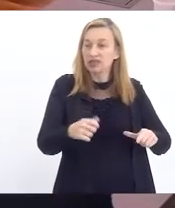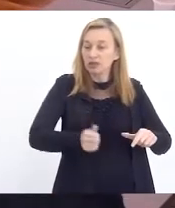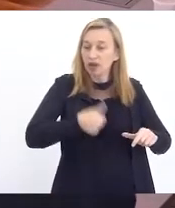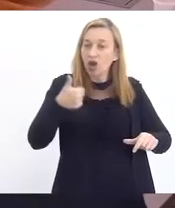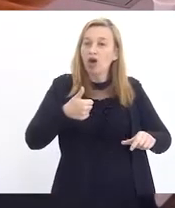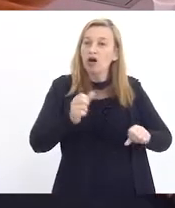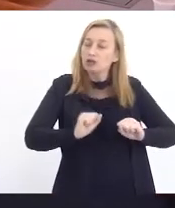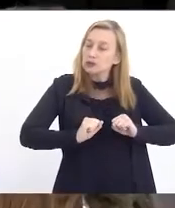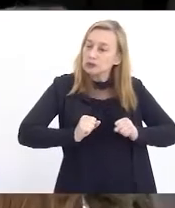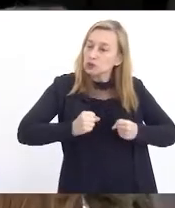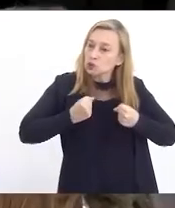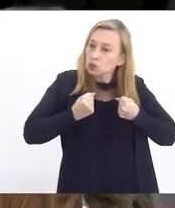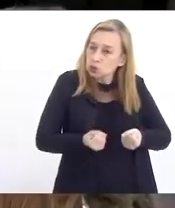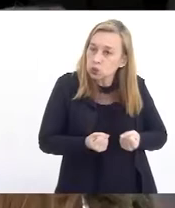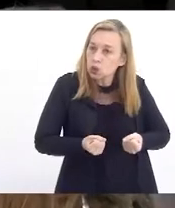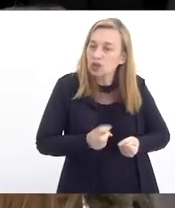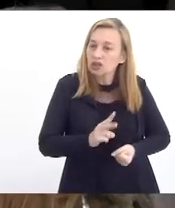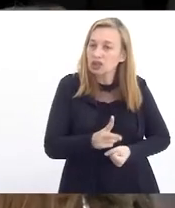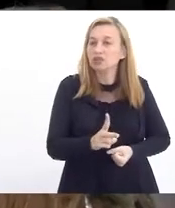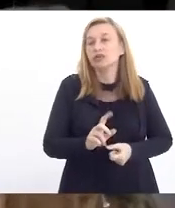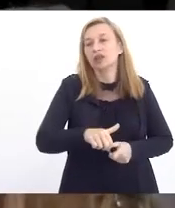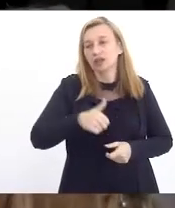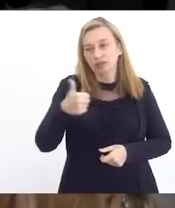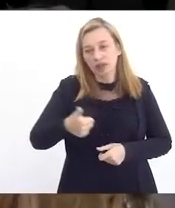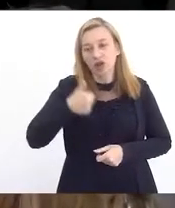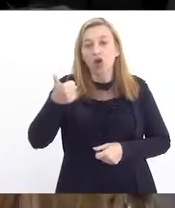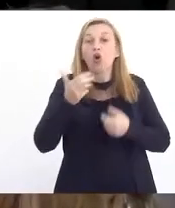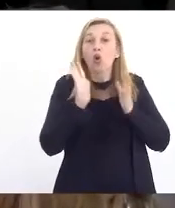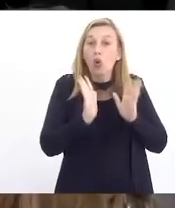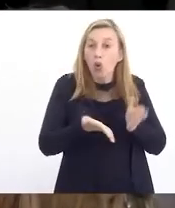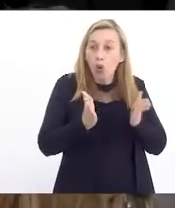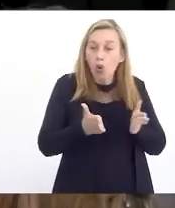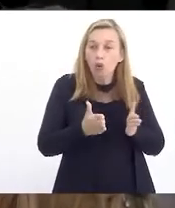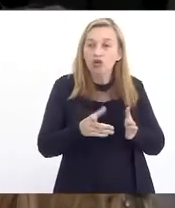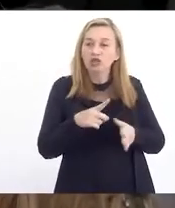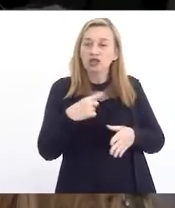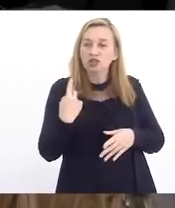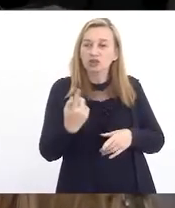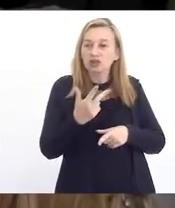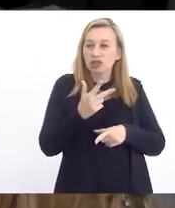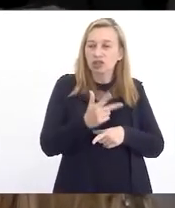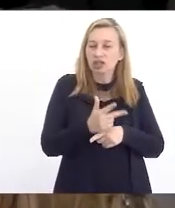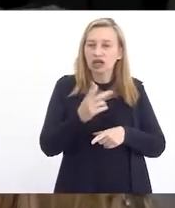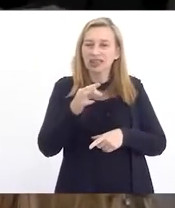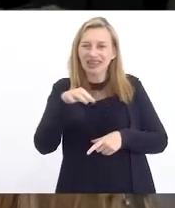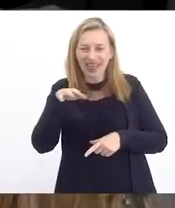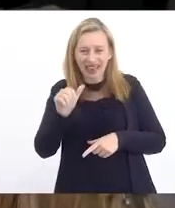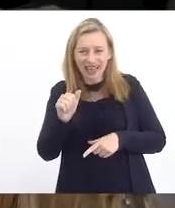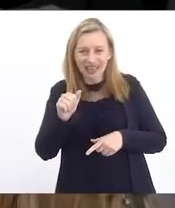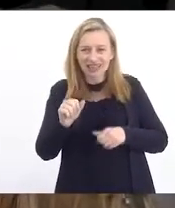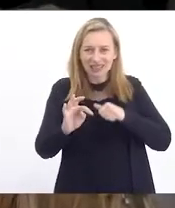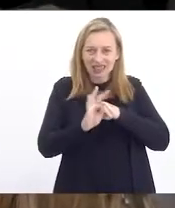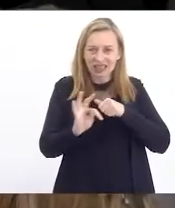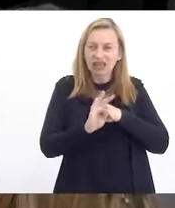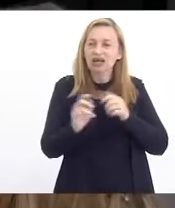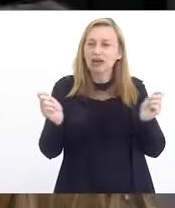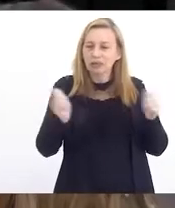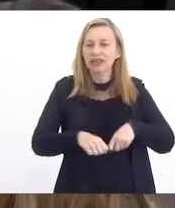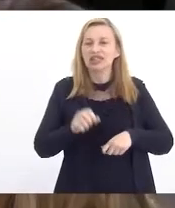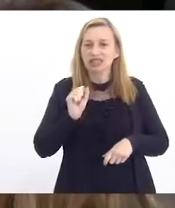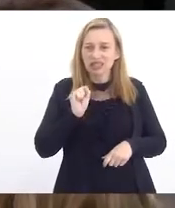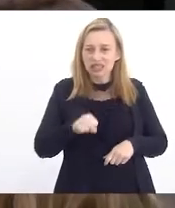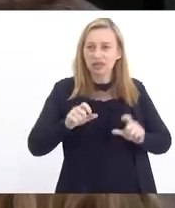buscando efetivamente essa melhora. Hoje, nossas câmaras técnicas, elas são capacitadas, sim, para